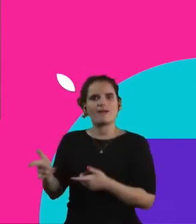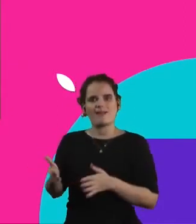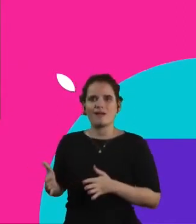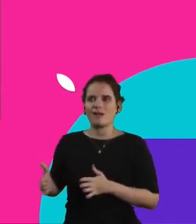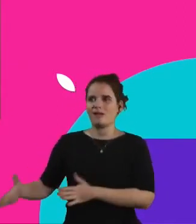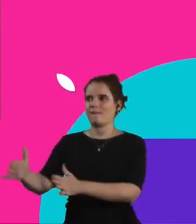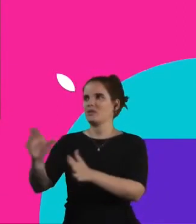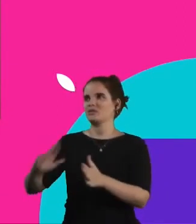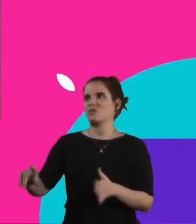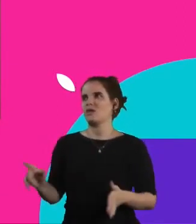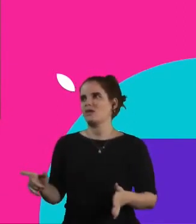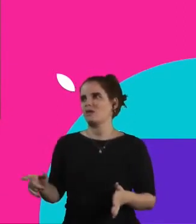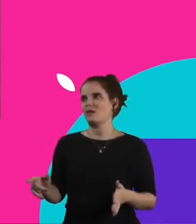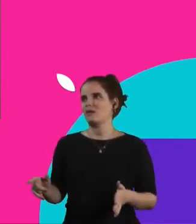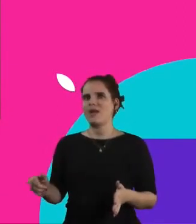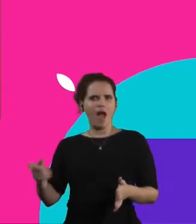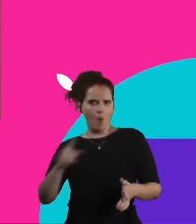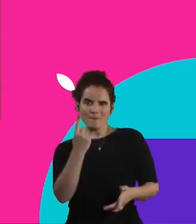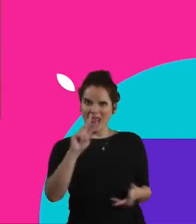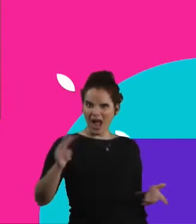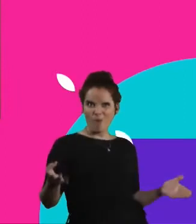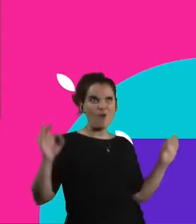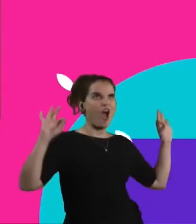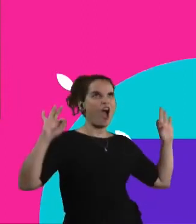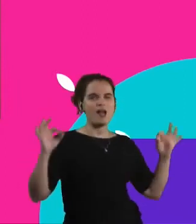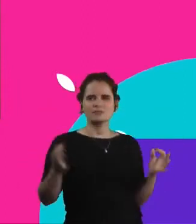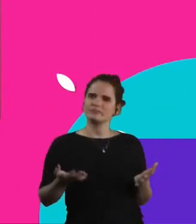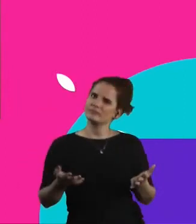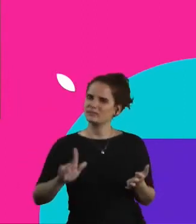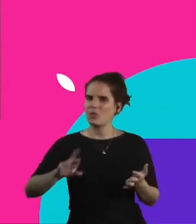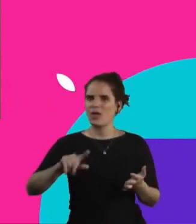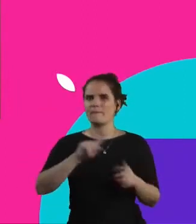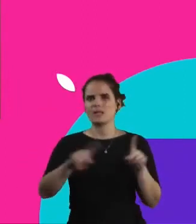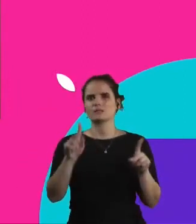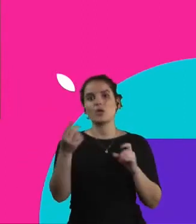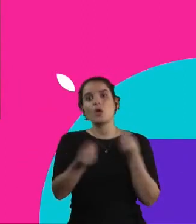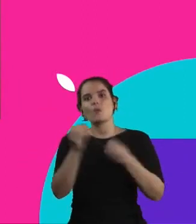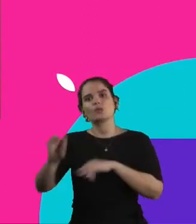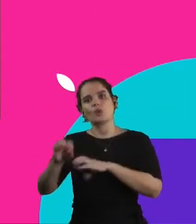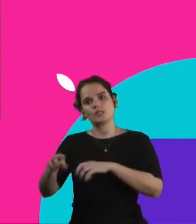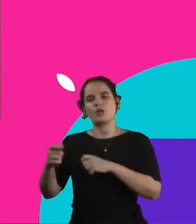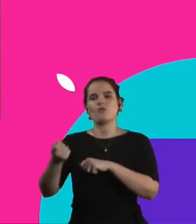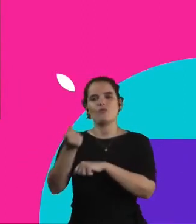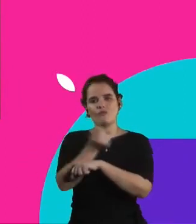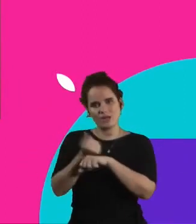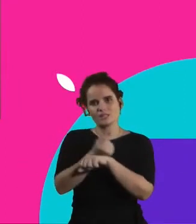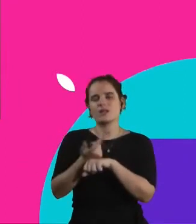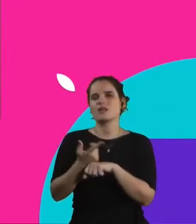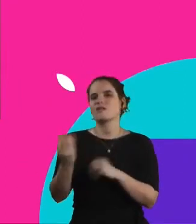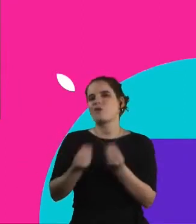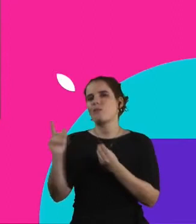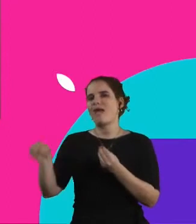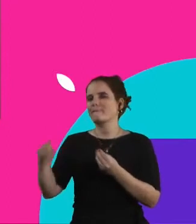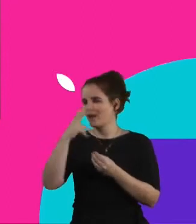esse de chegar a 1 milhão, mas a educação financeira, eu entendo também, Alan, é que vem do